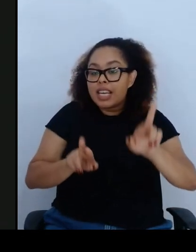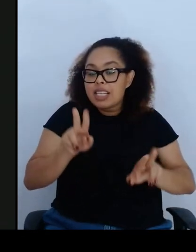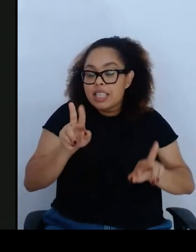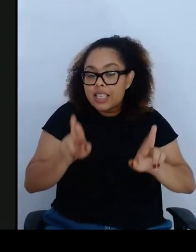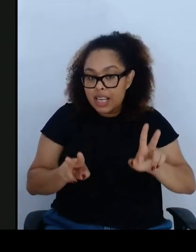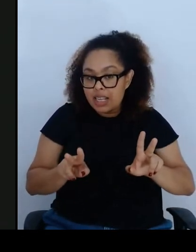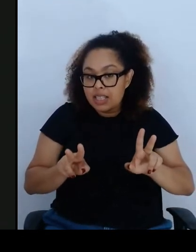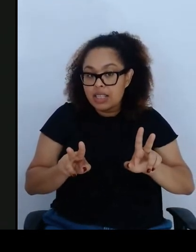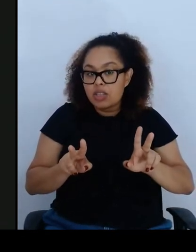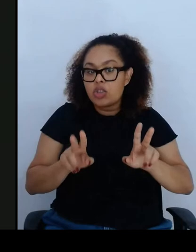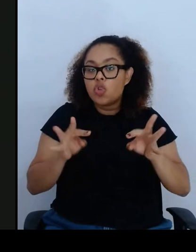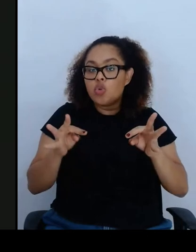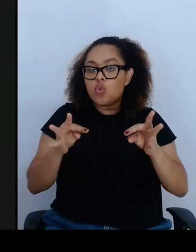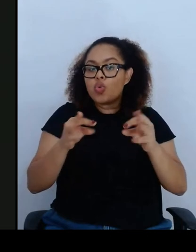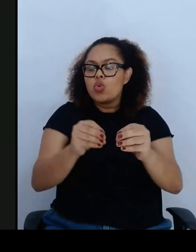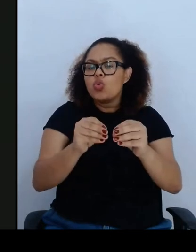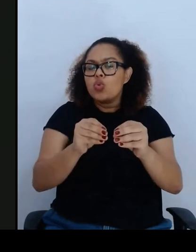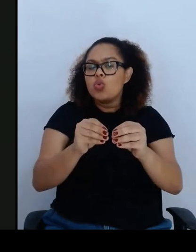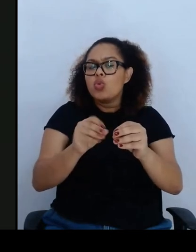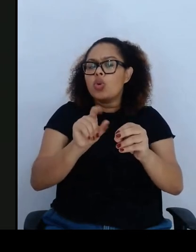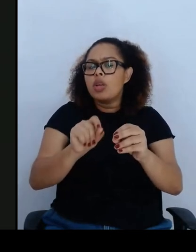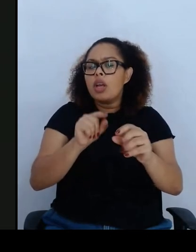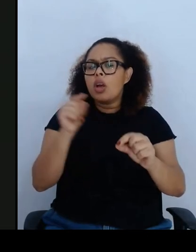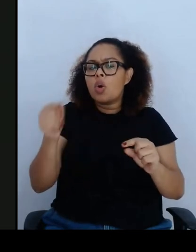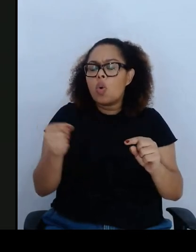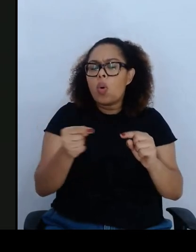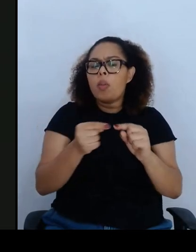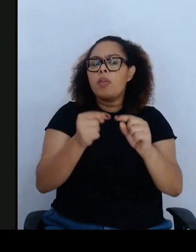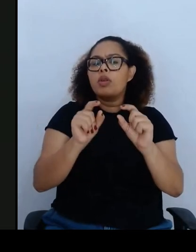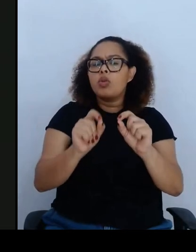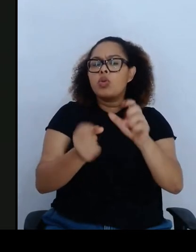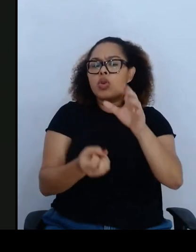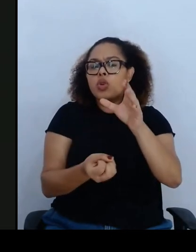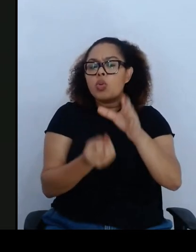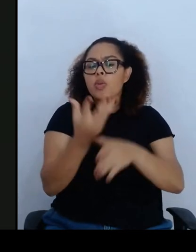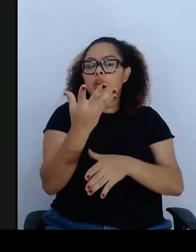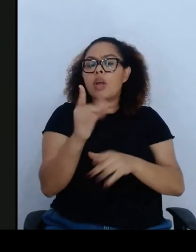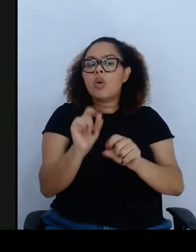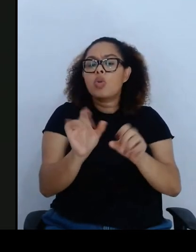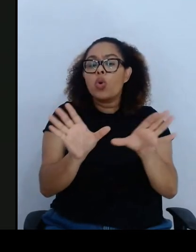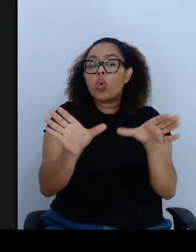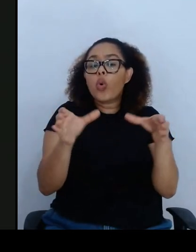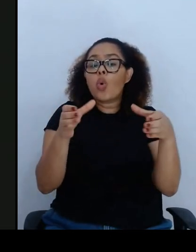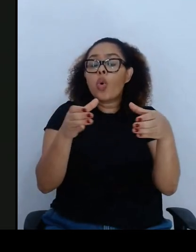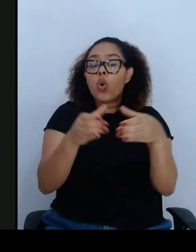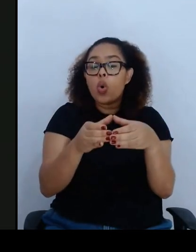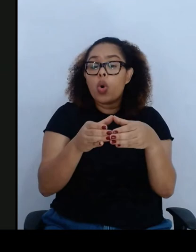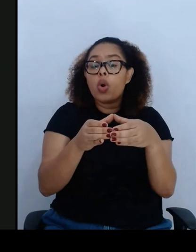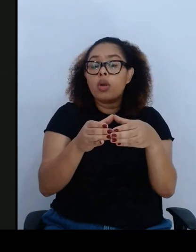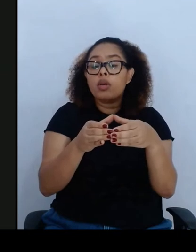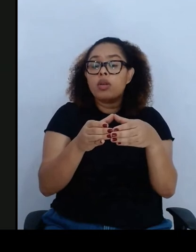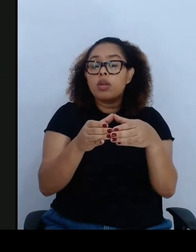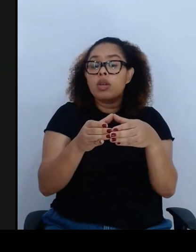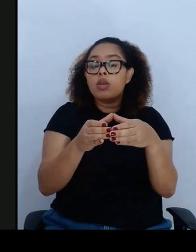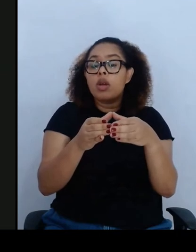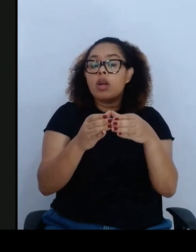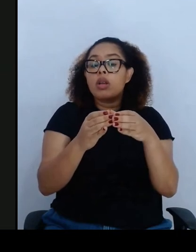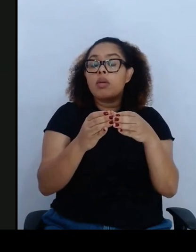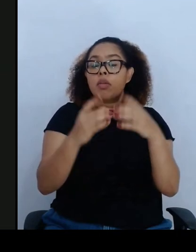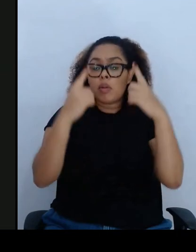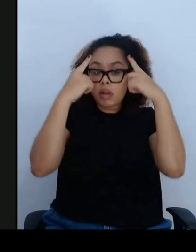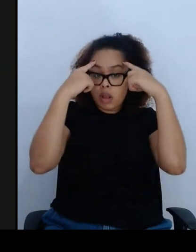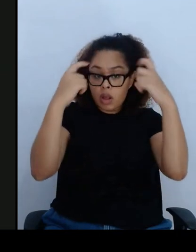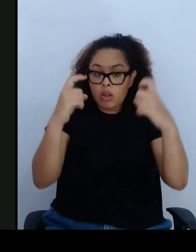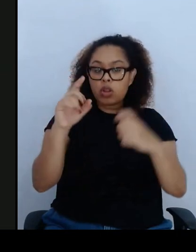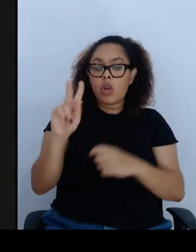e tudo isso leva diretamente a criação do comitê de crimes homossexuais e prostituição